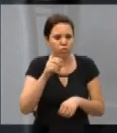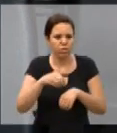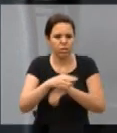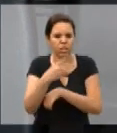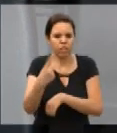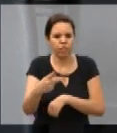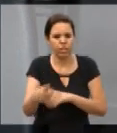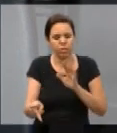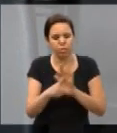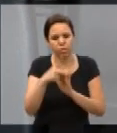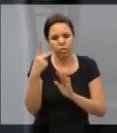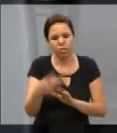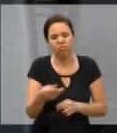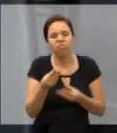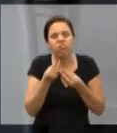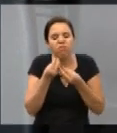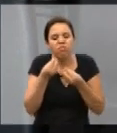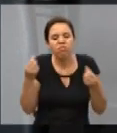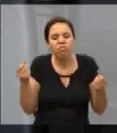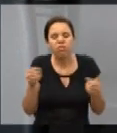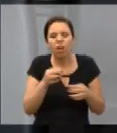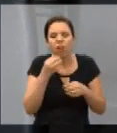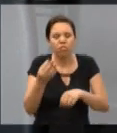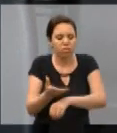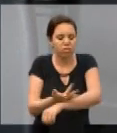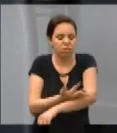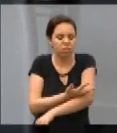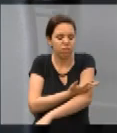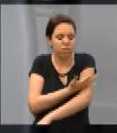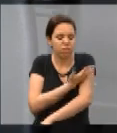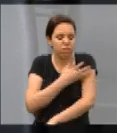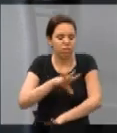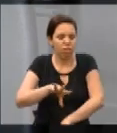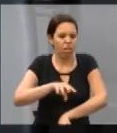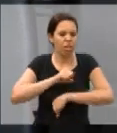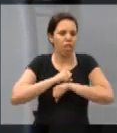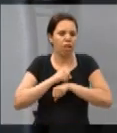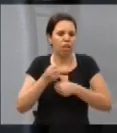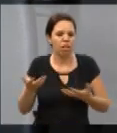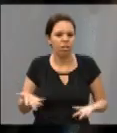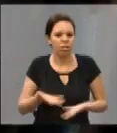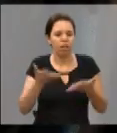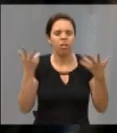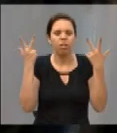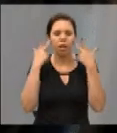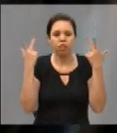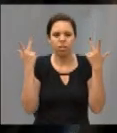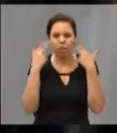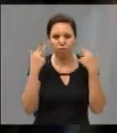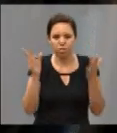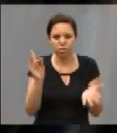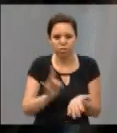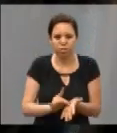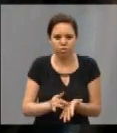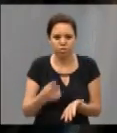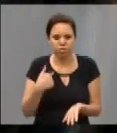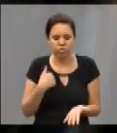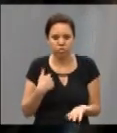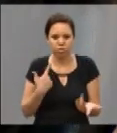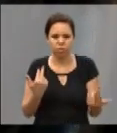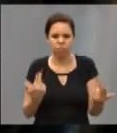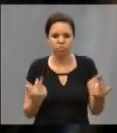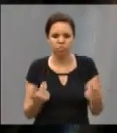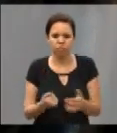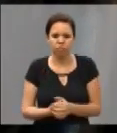coisas de você, sutilezas, emoções, que você traz isso com muito mais verdade. Eu tô com um caso